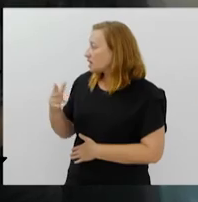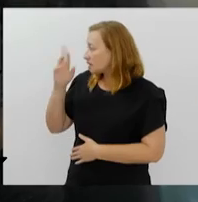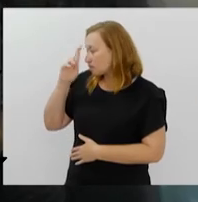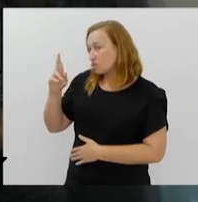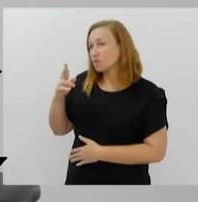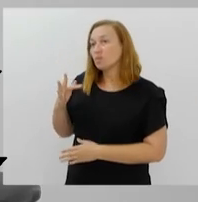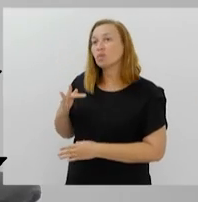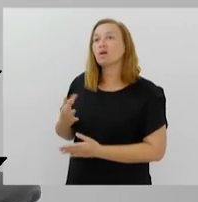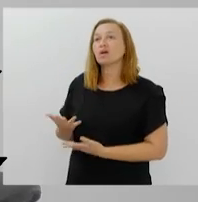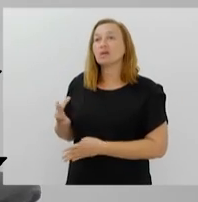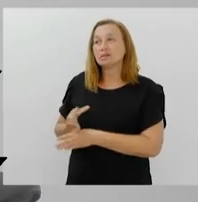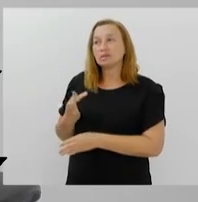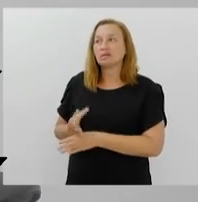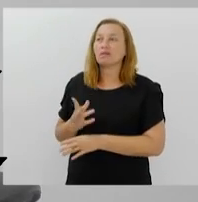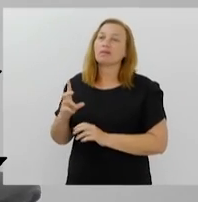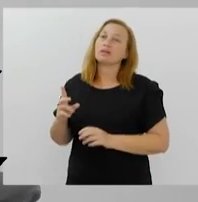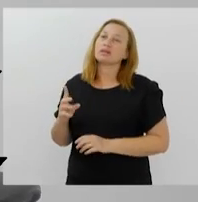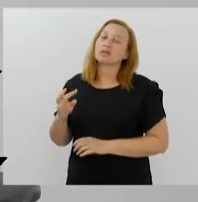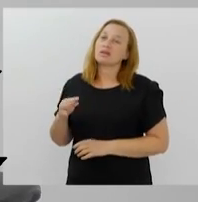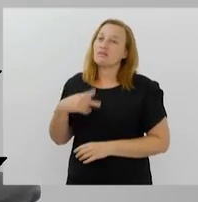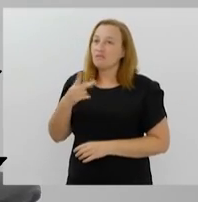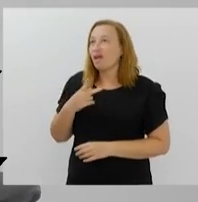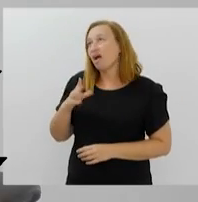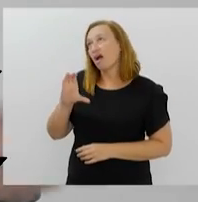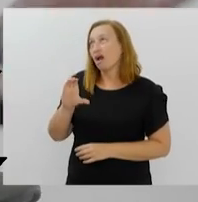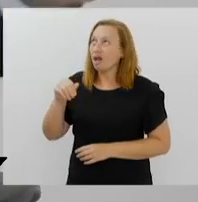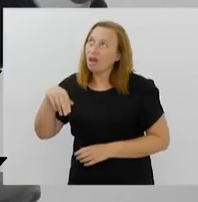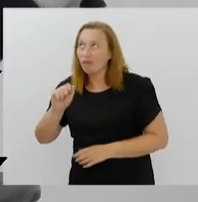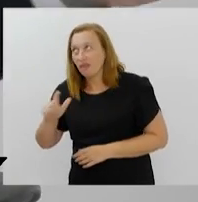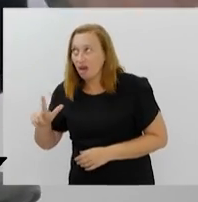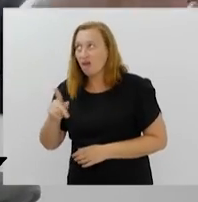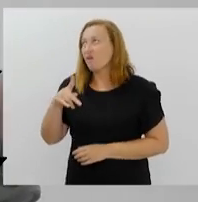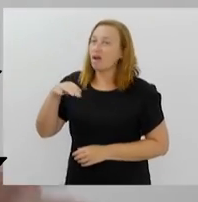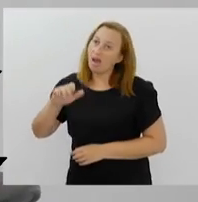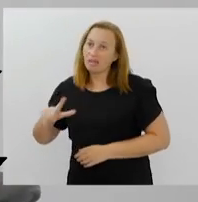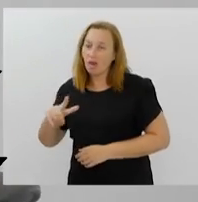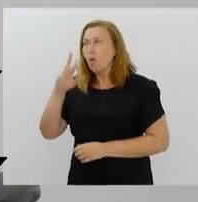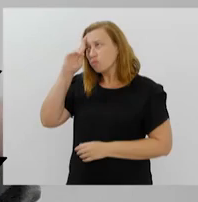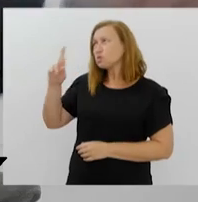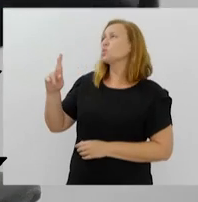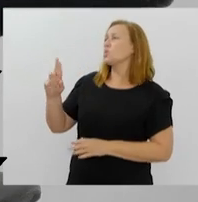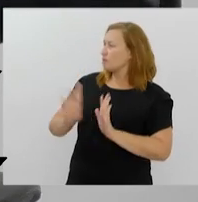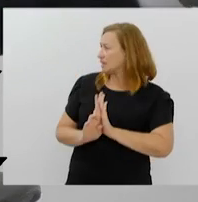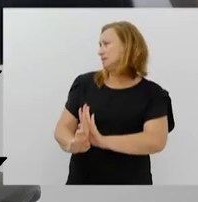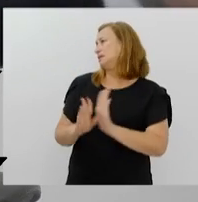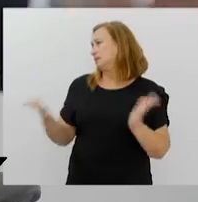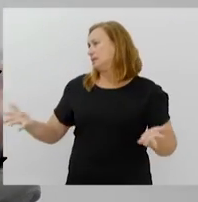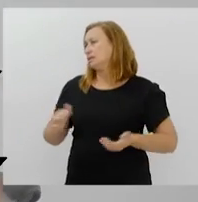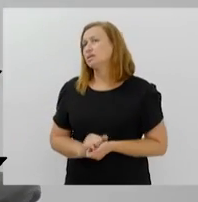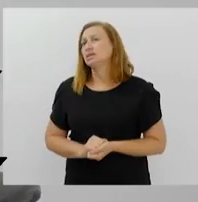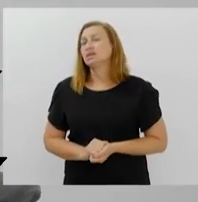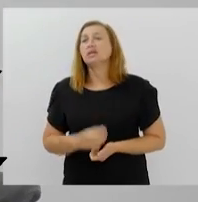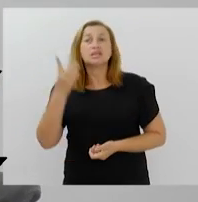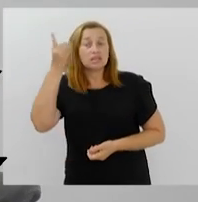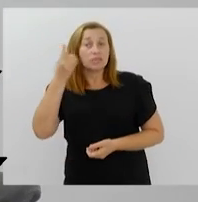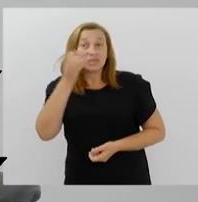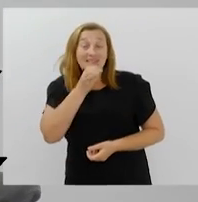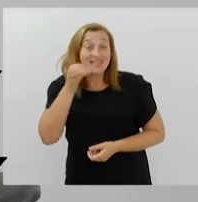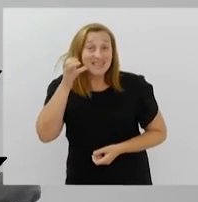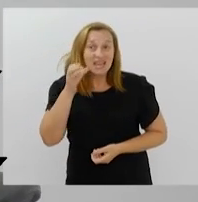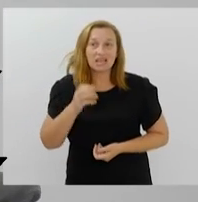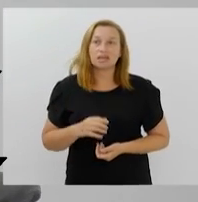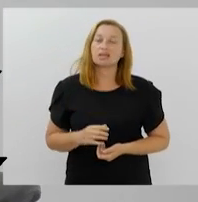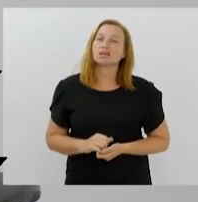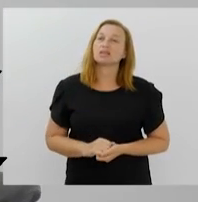insista nessa tese de ficar falando que tem um canal o canal é o senhor é o canal o caso da deputada Célia Jordão